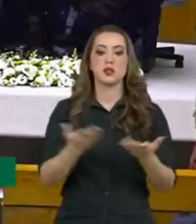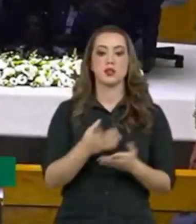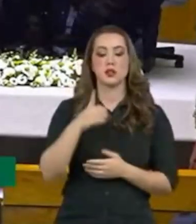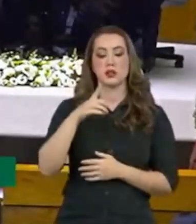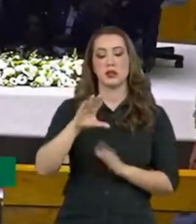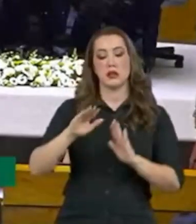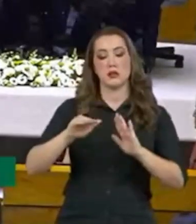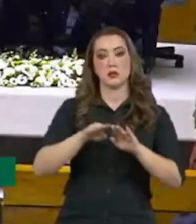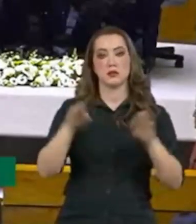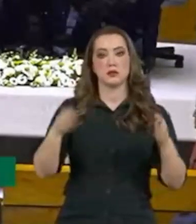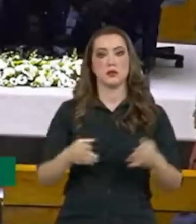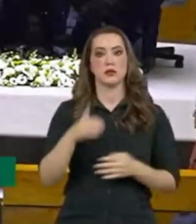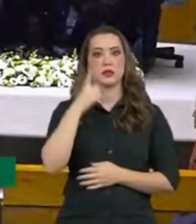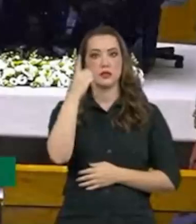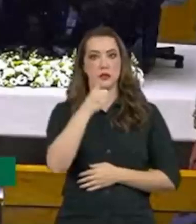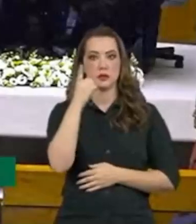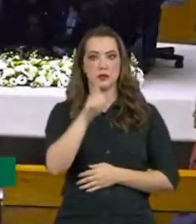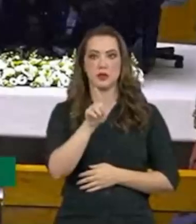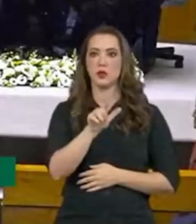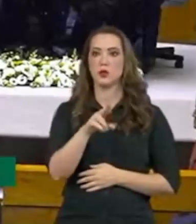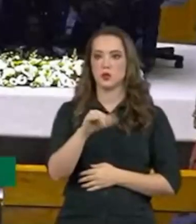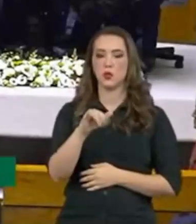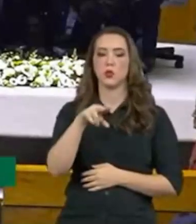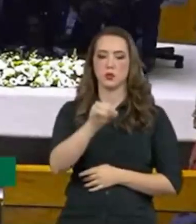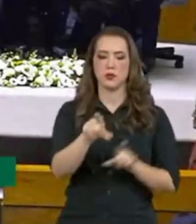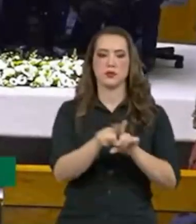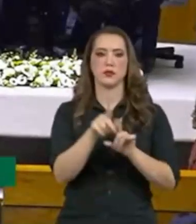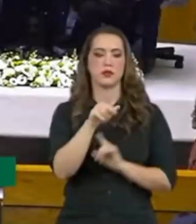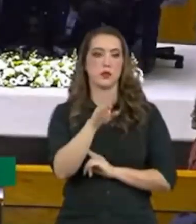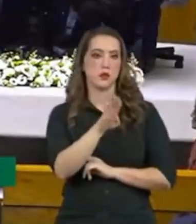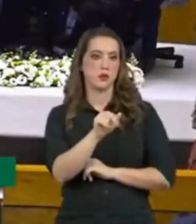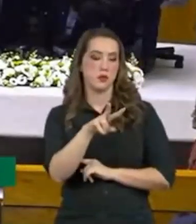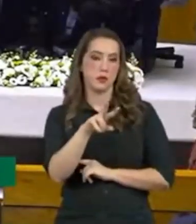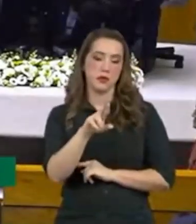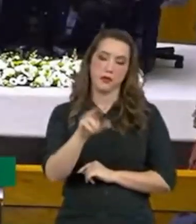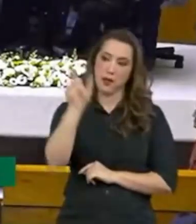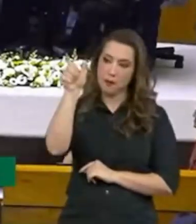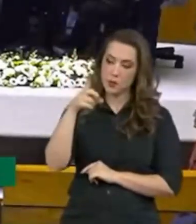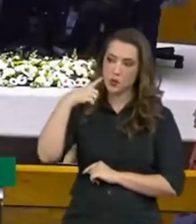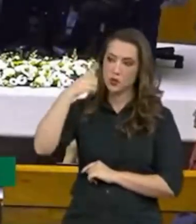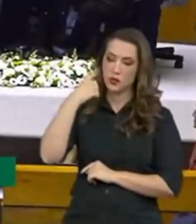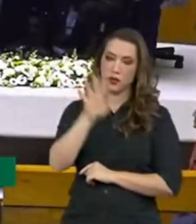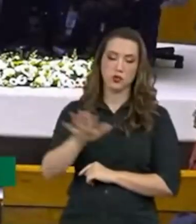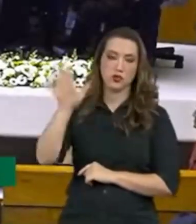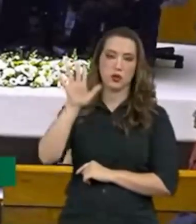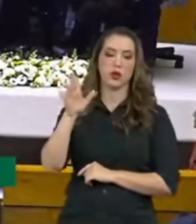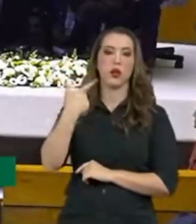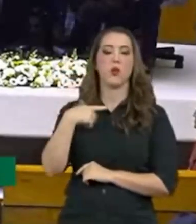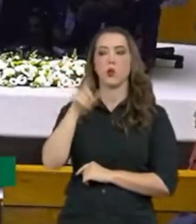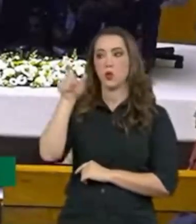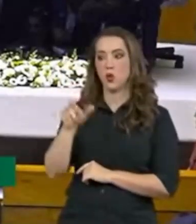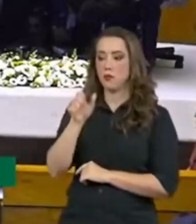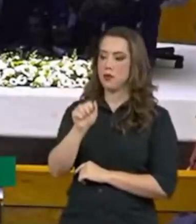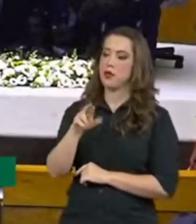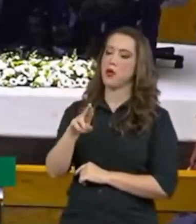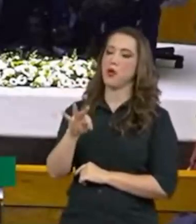Deputados, deputado Luciano Bivar. Senhor procurador-geral da República, Augusto